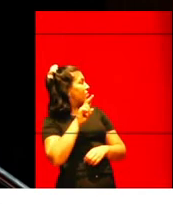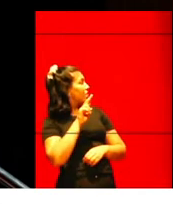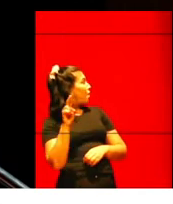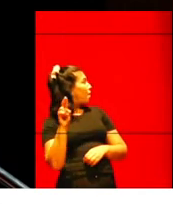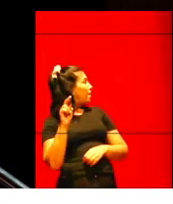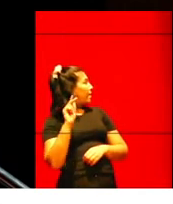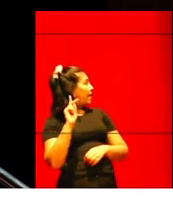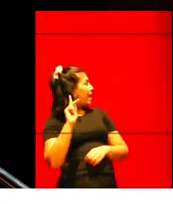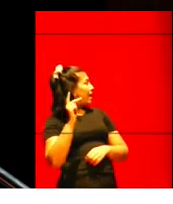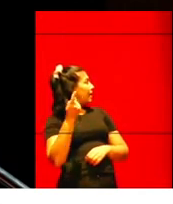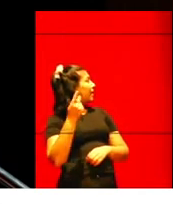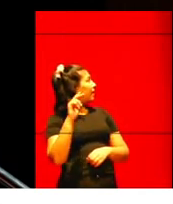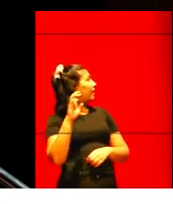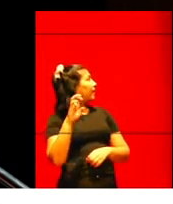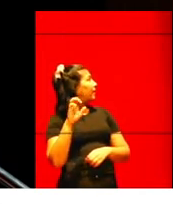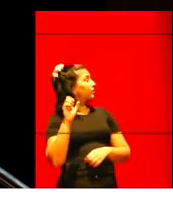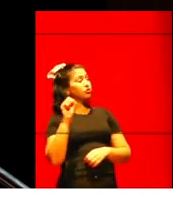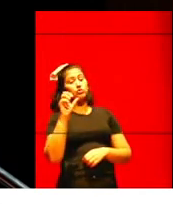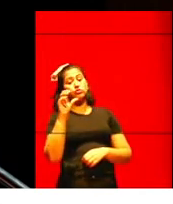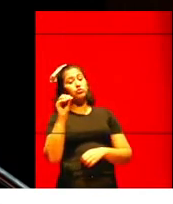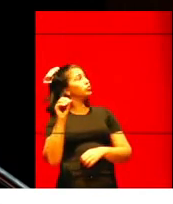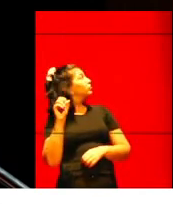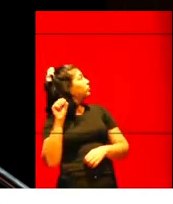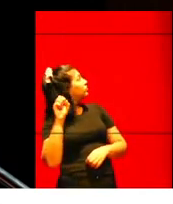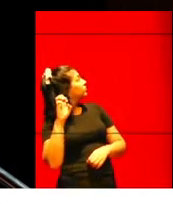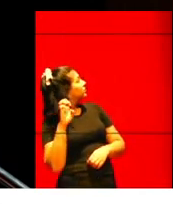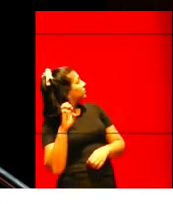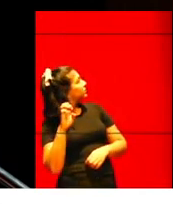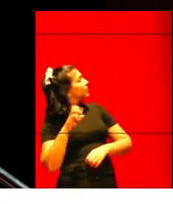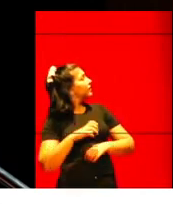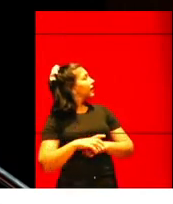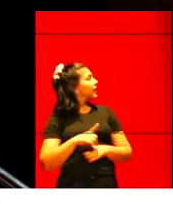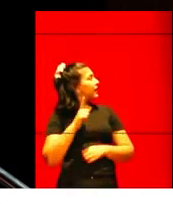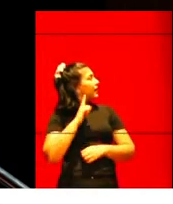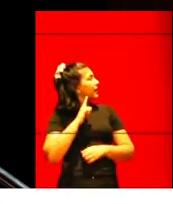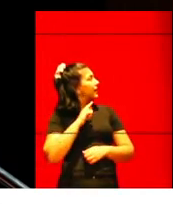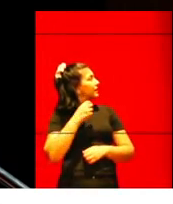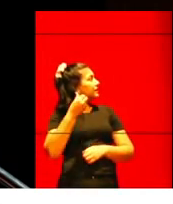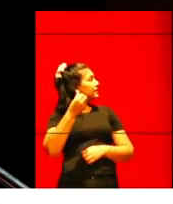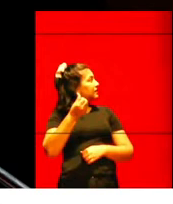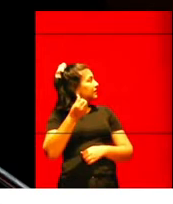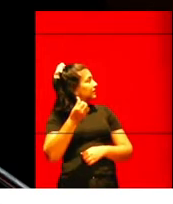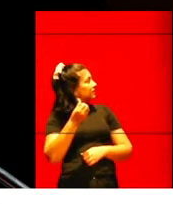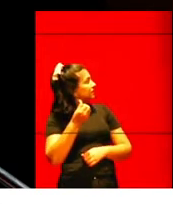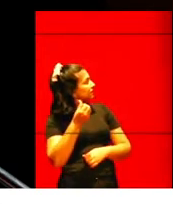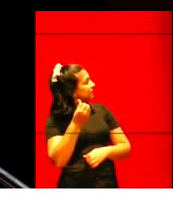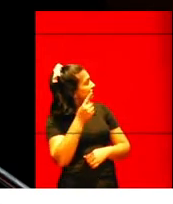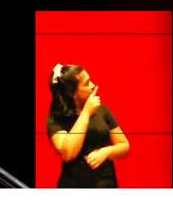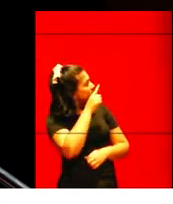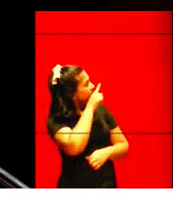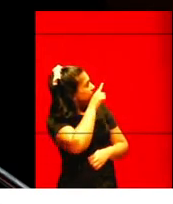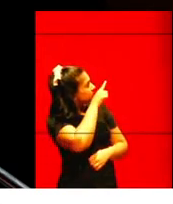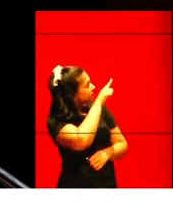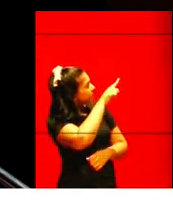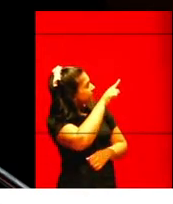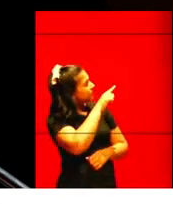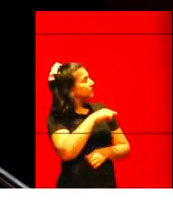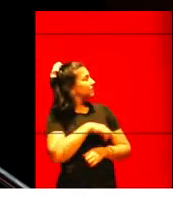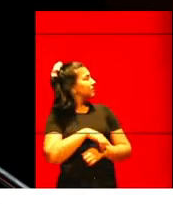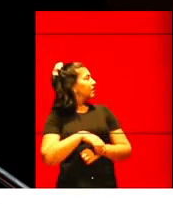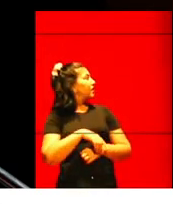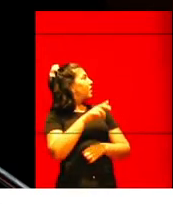6 carbonos. Os principais monossacarídeos formados por 6 átomos de carbono: glicose, frutose